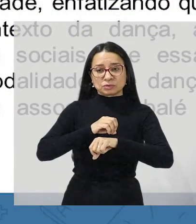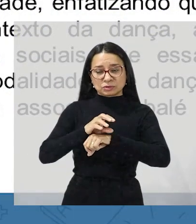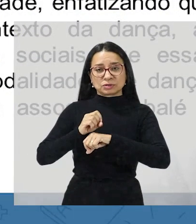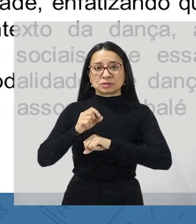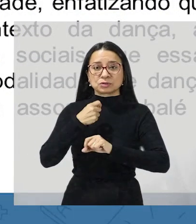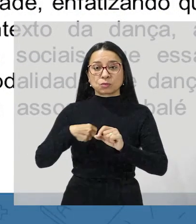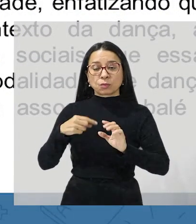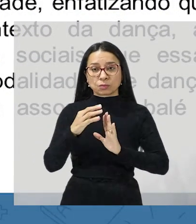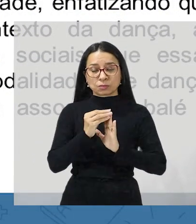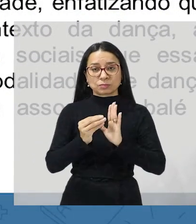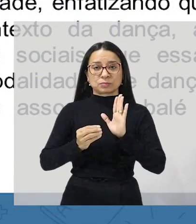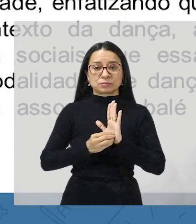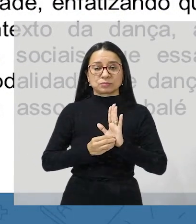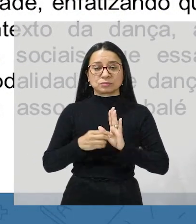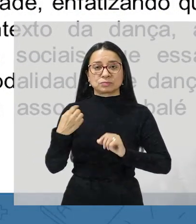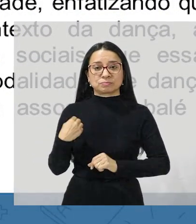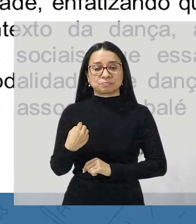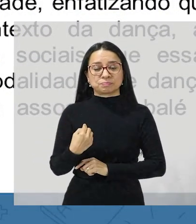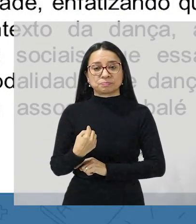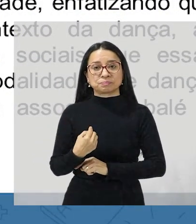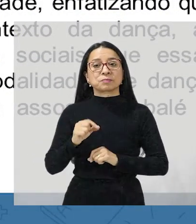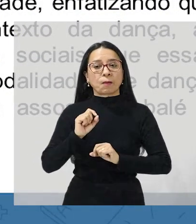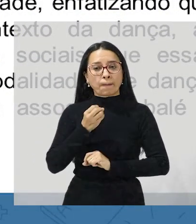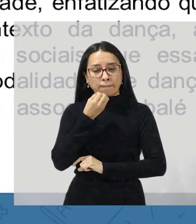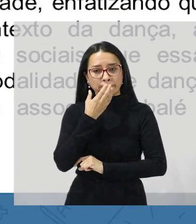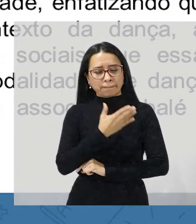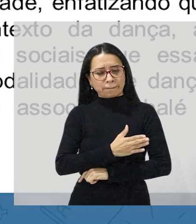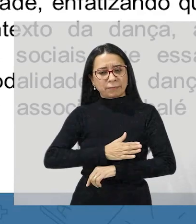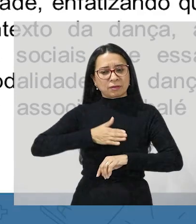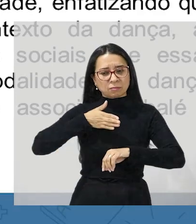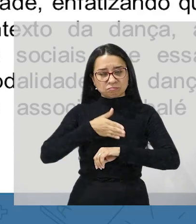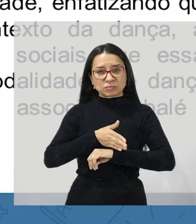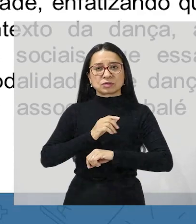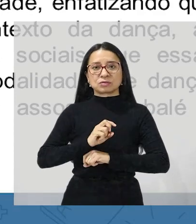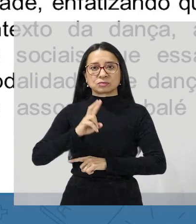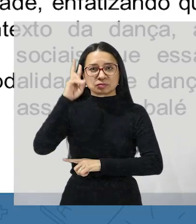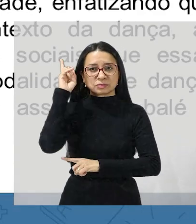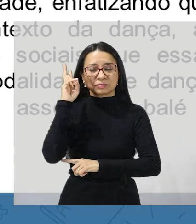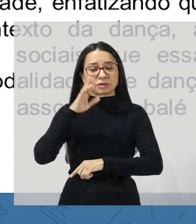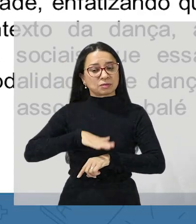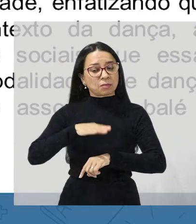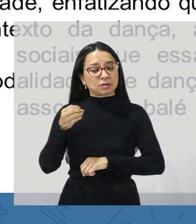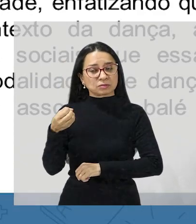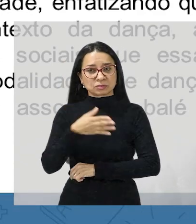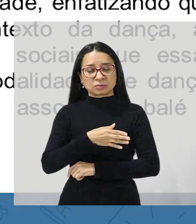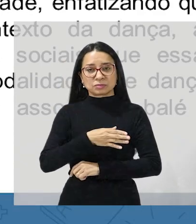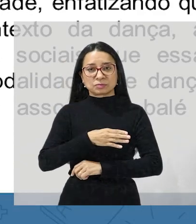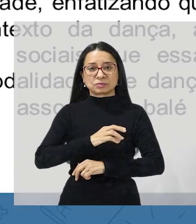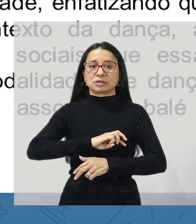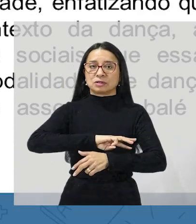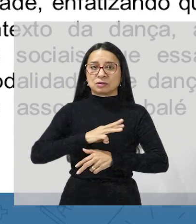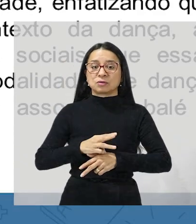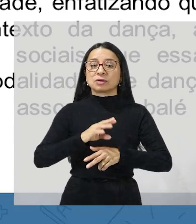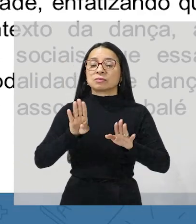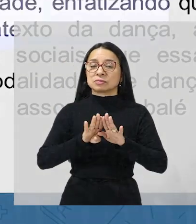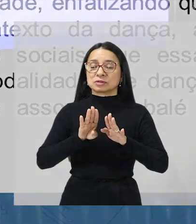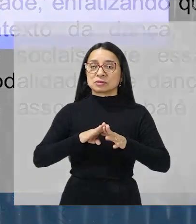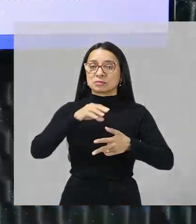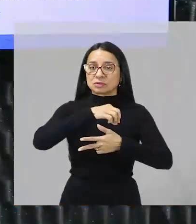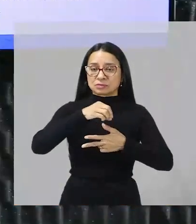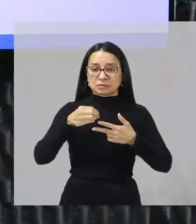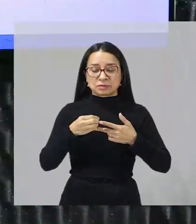por outra tanto no Enem quanto na UEMA. Então, ó, como eu te falei, fica bem ligadinho aí, fica bem ligadinha para você não